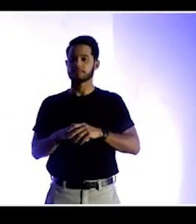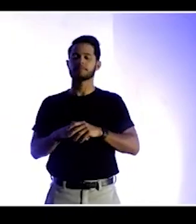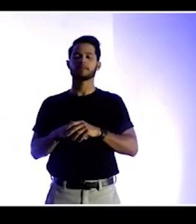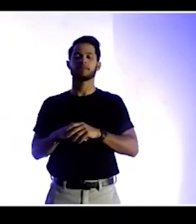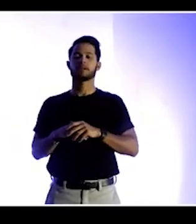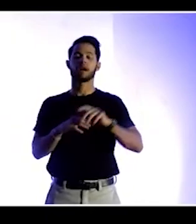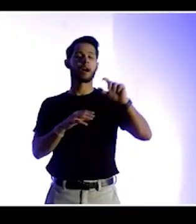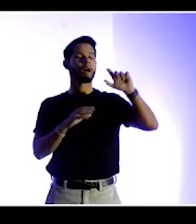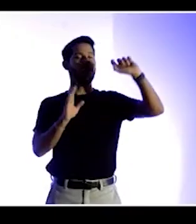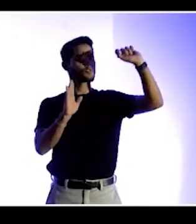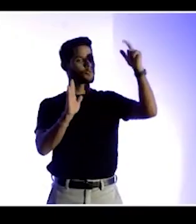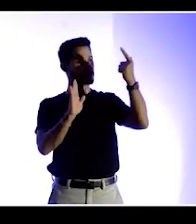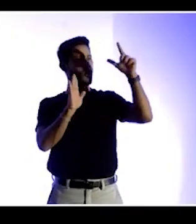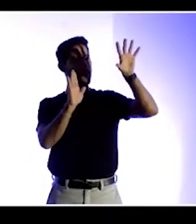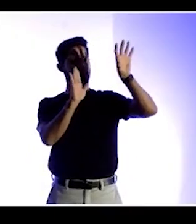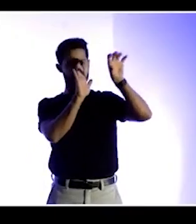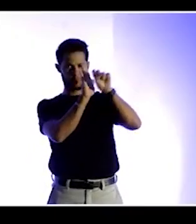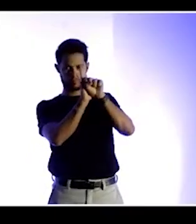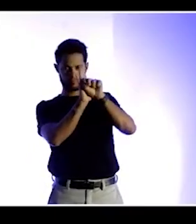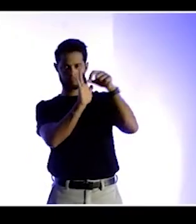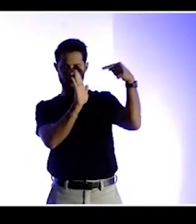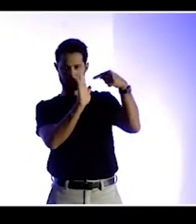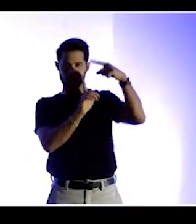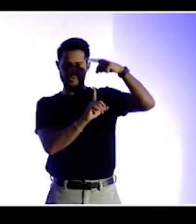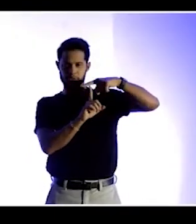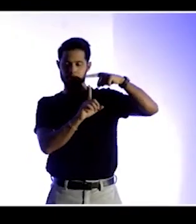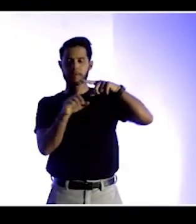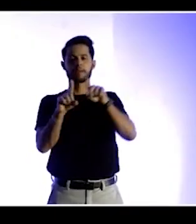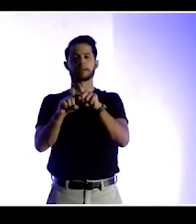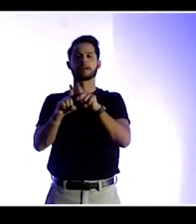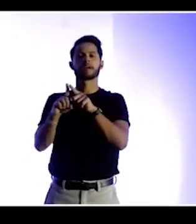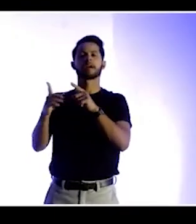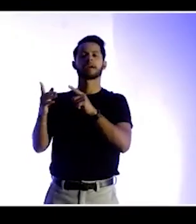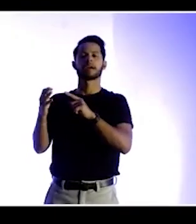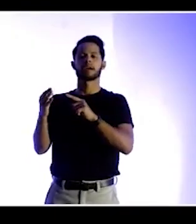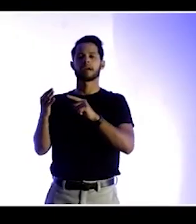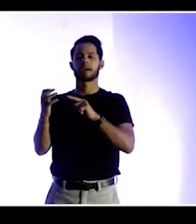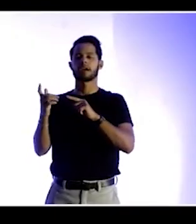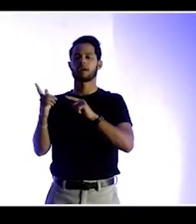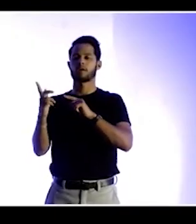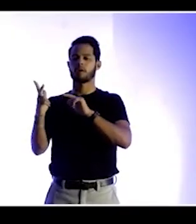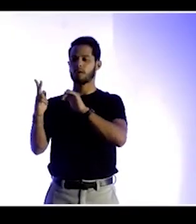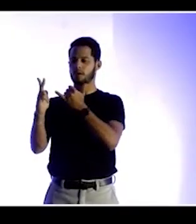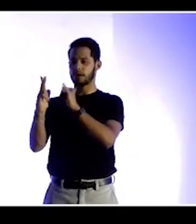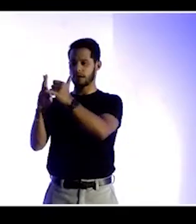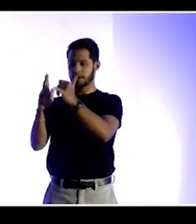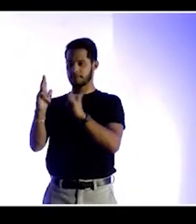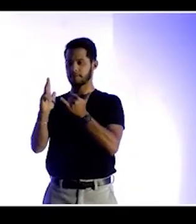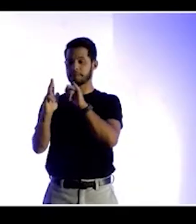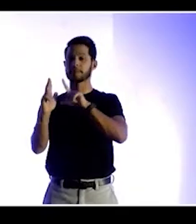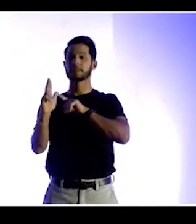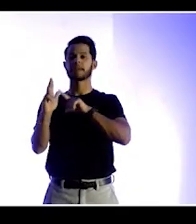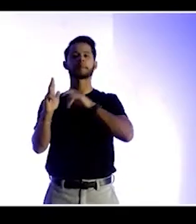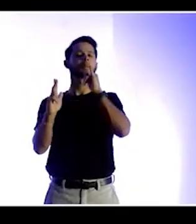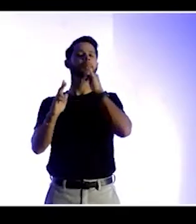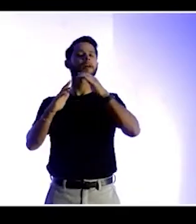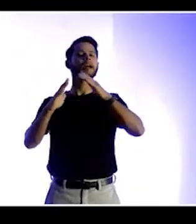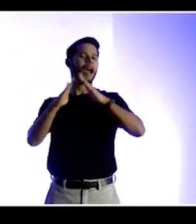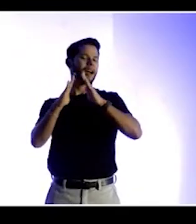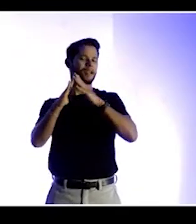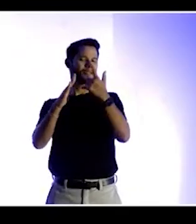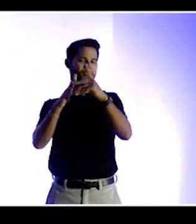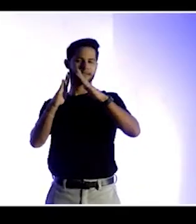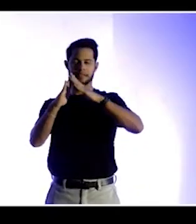e solar estão muito juntinhos aqui, mas esse solar aqui inclui aquele telhado solar que dá para botar na casa de todos nós.